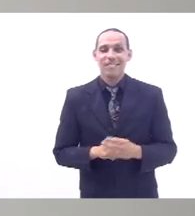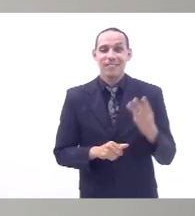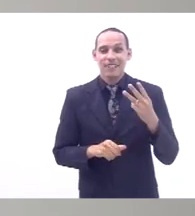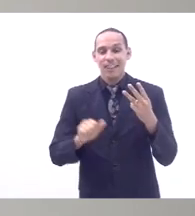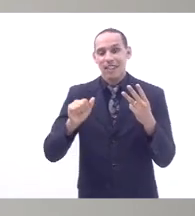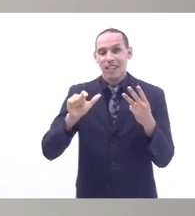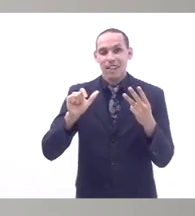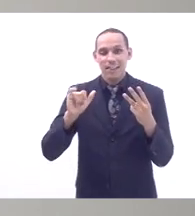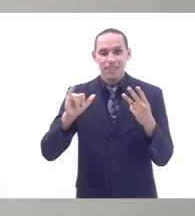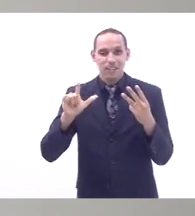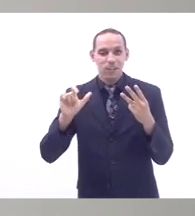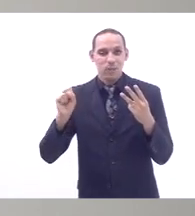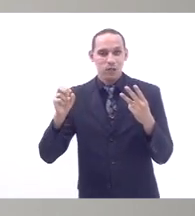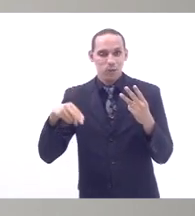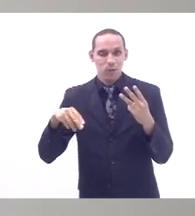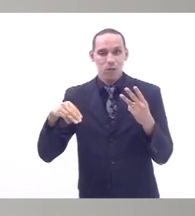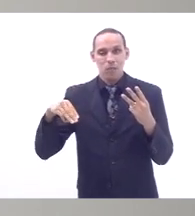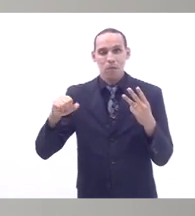Ailson Manuel